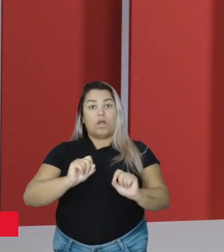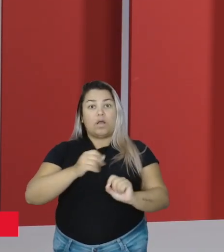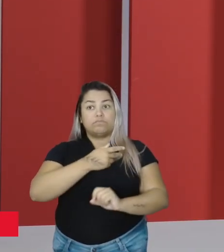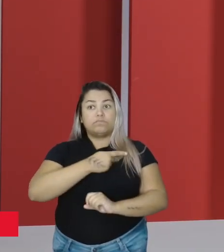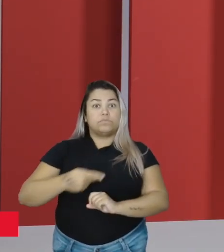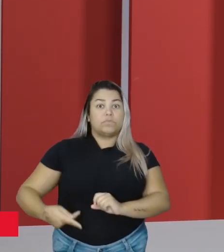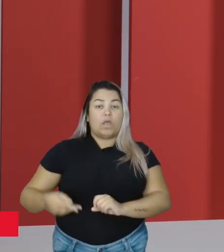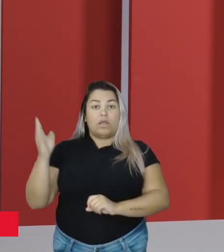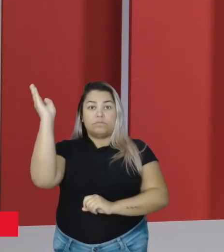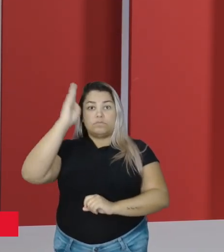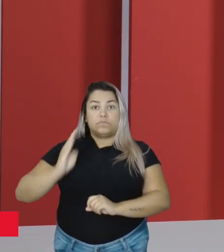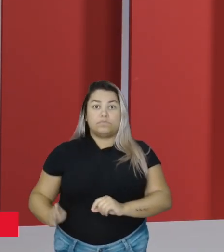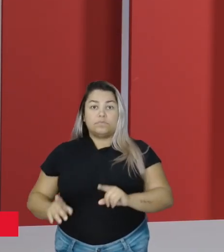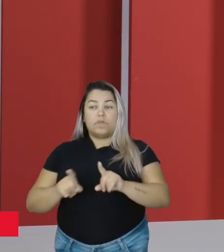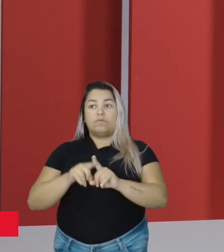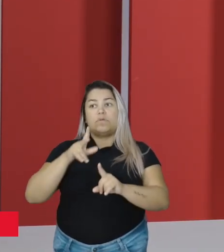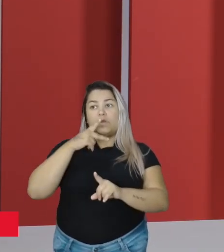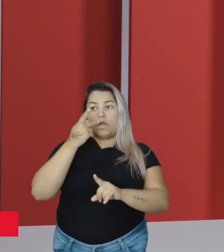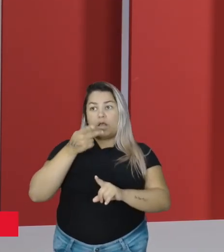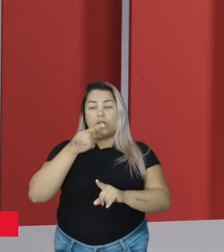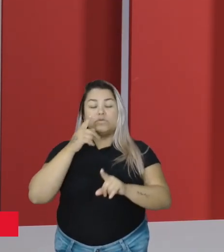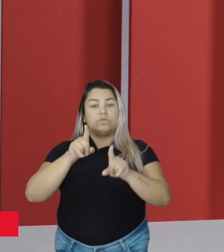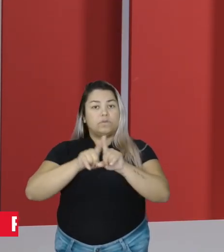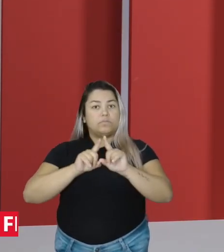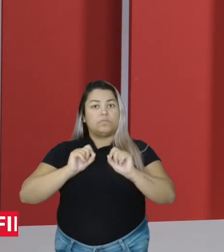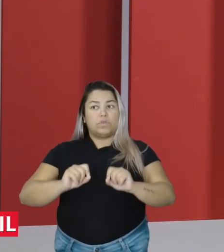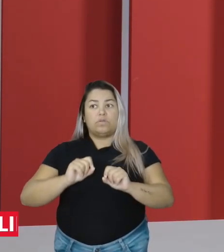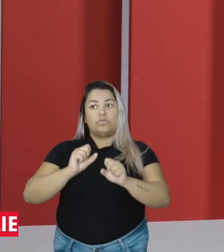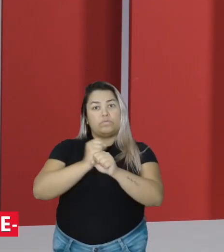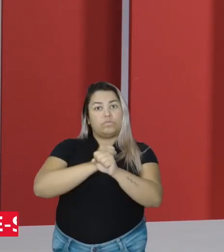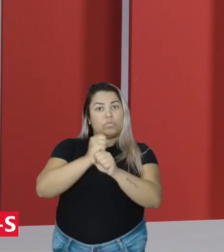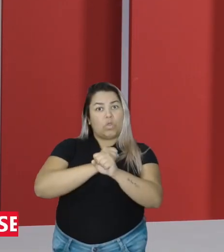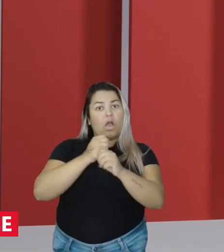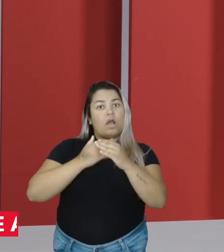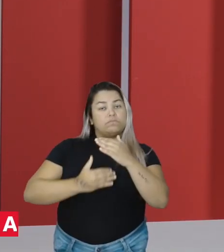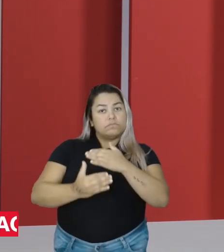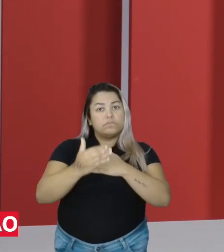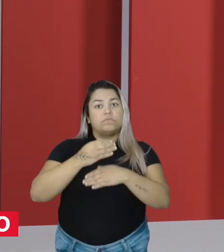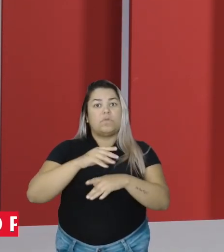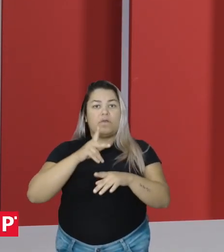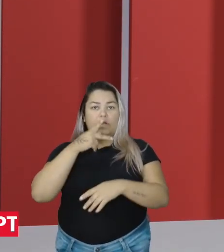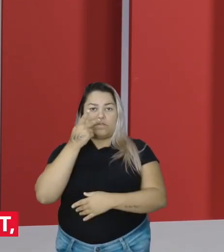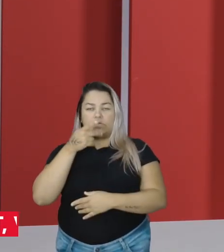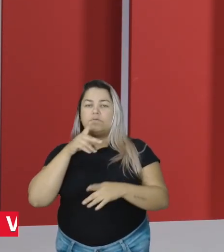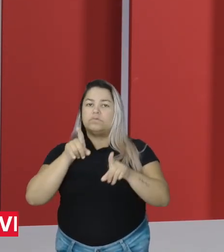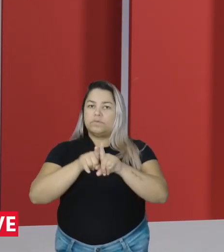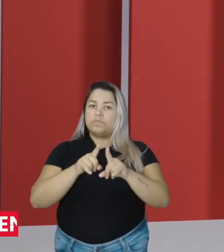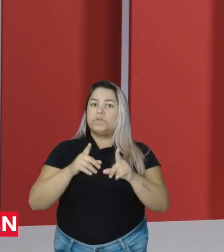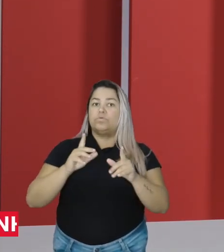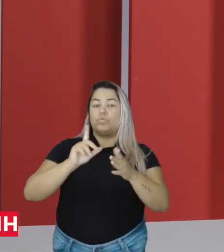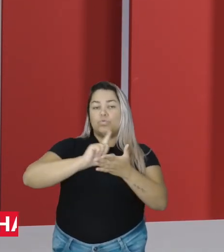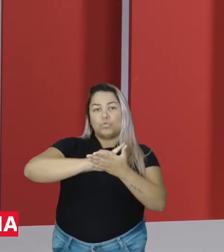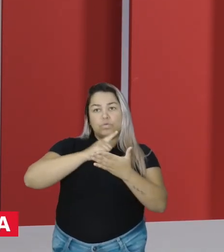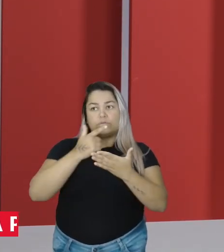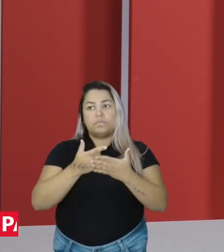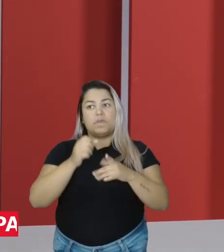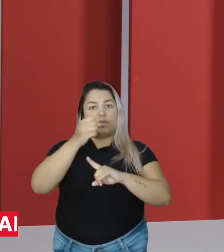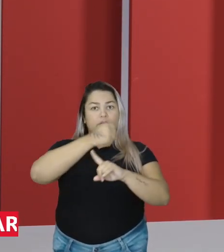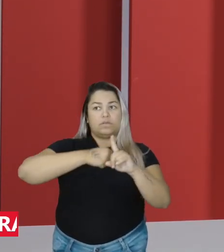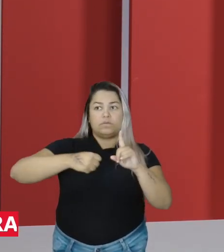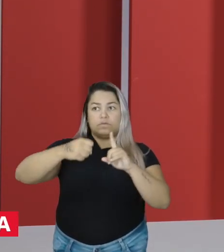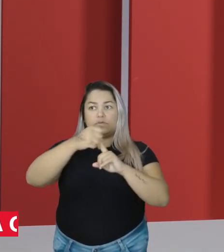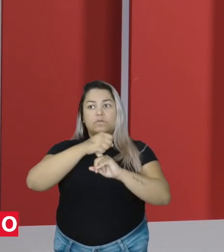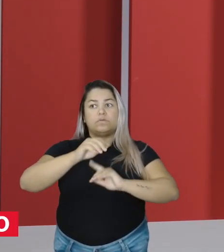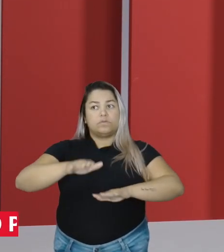Fórum Interconselhos e também do Plano Plurianual Participativo, que a gente falou tanto aqui no jornal, que a sociedade